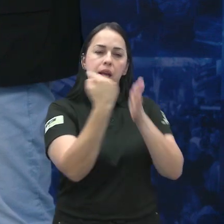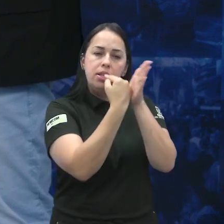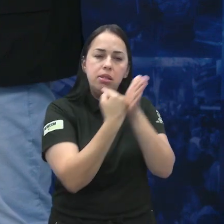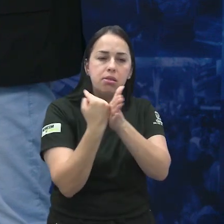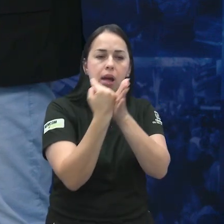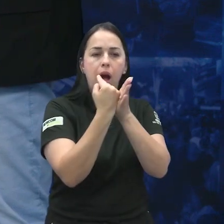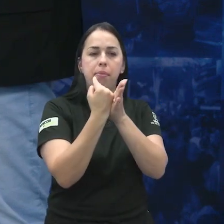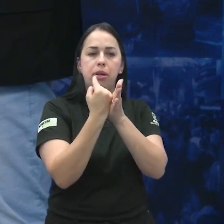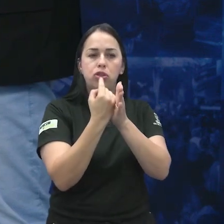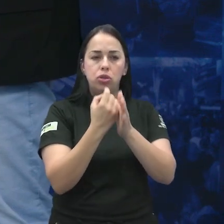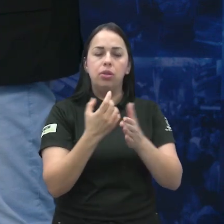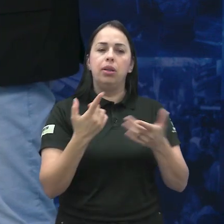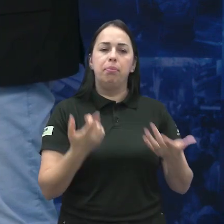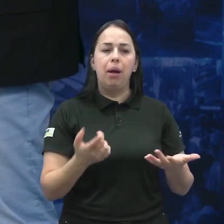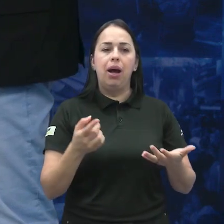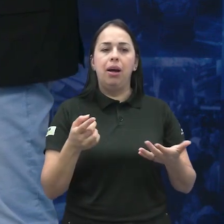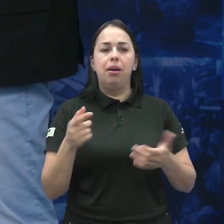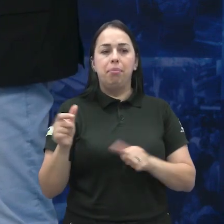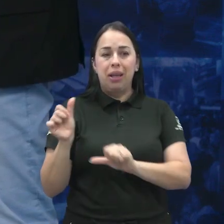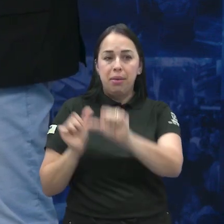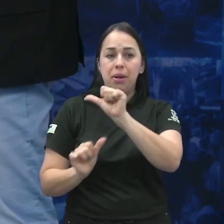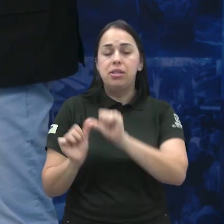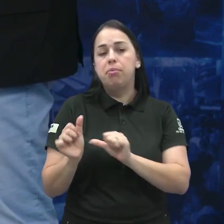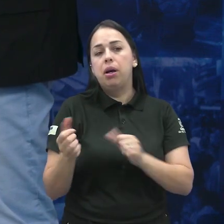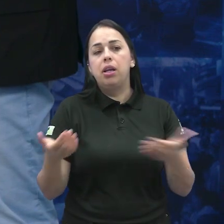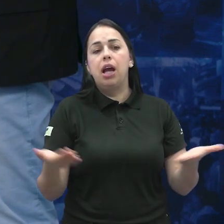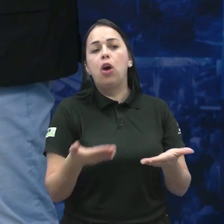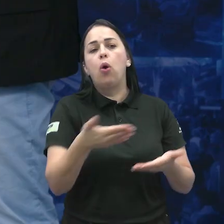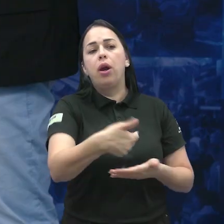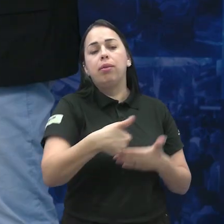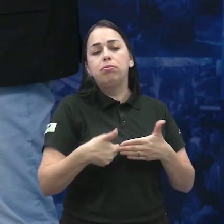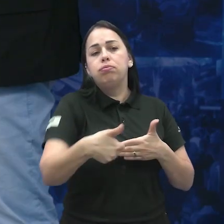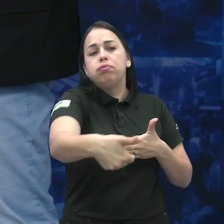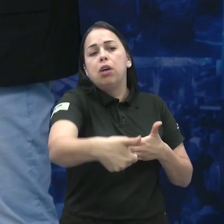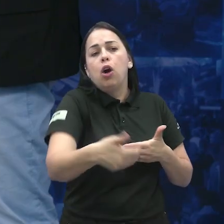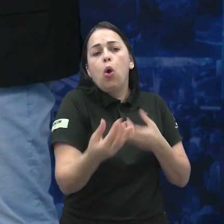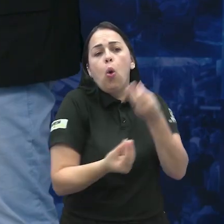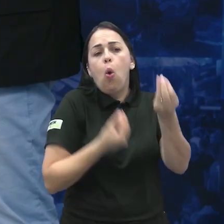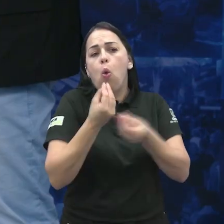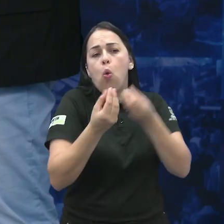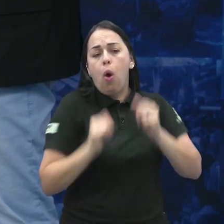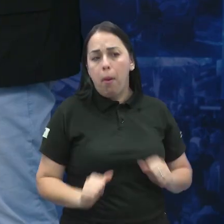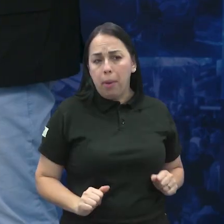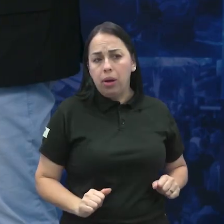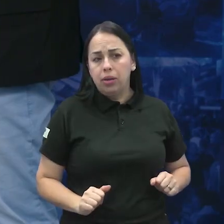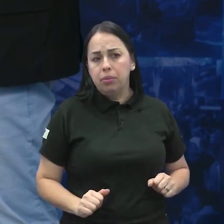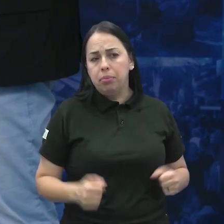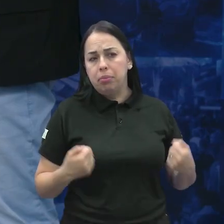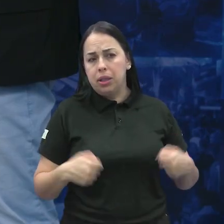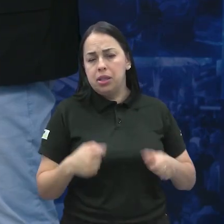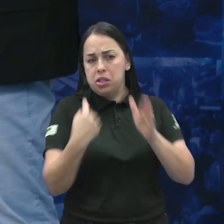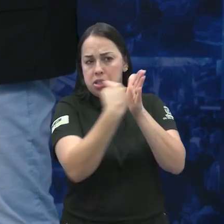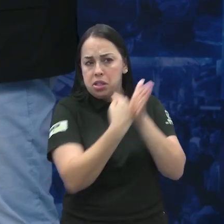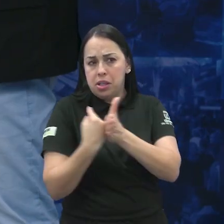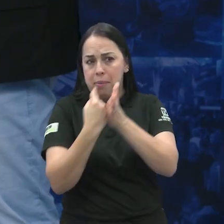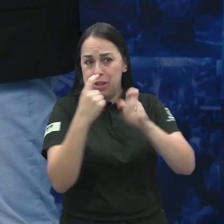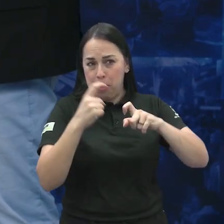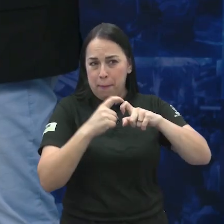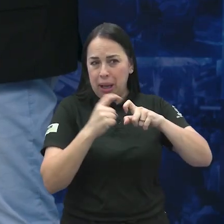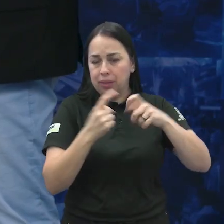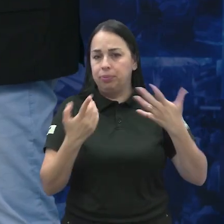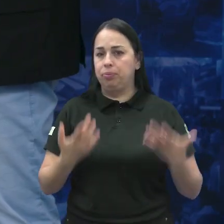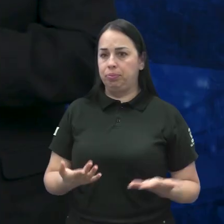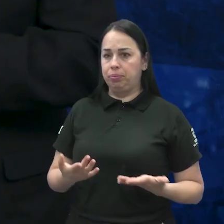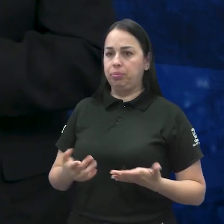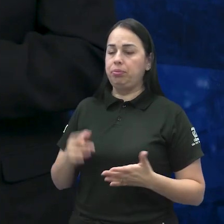exames, diversas coisas para renovar a habilitação. Como é que isso vai funcionar agora na prática com essa nova medida que entrou em vigor? Olha